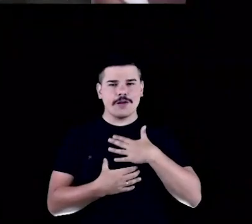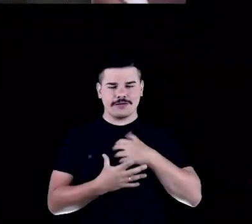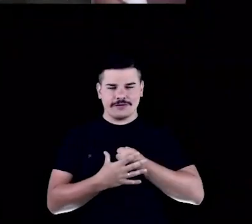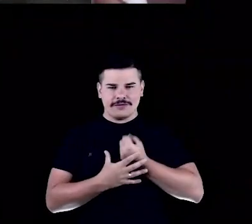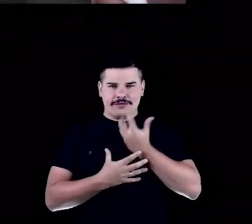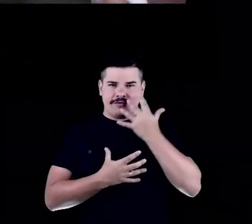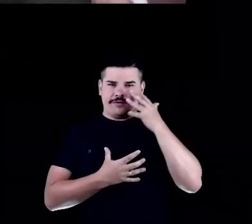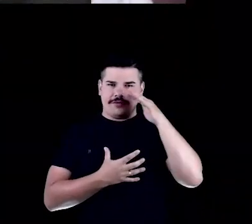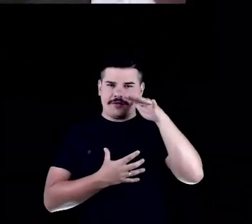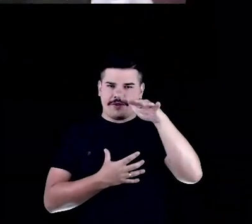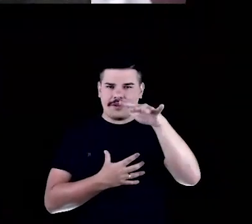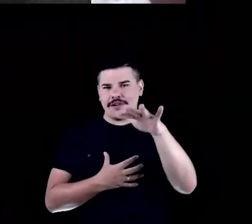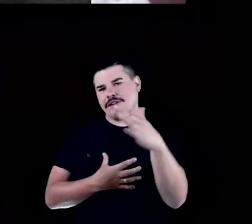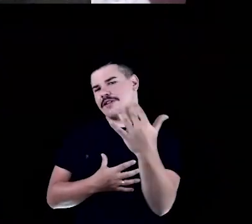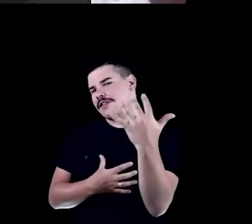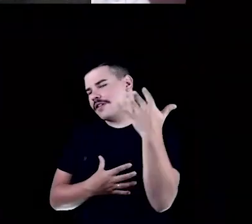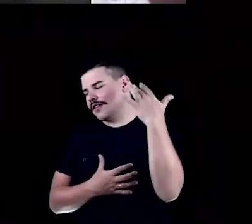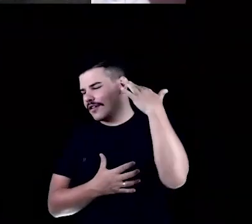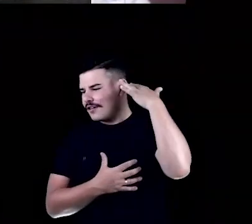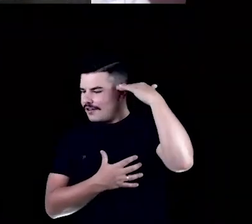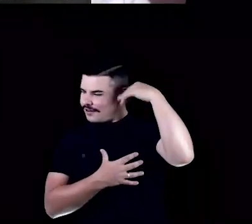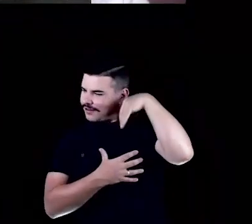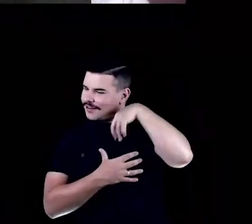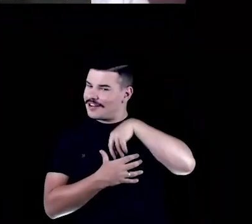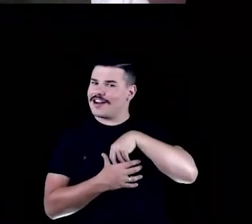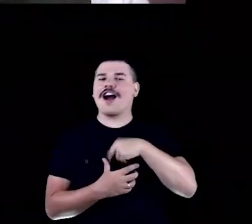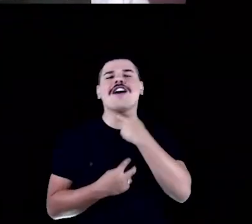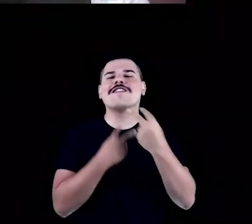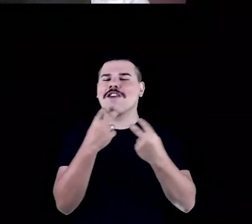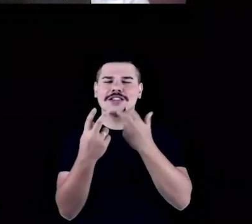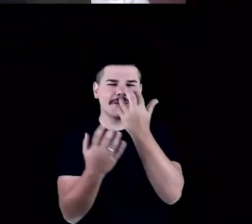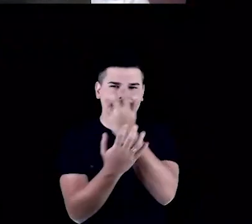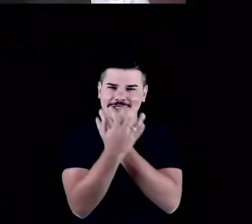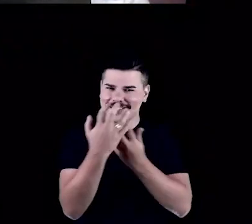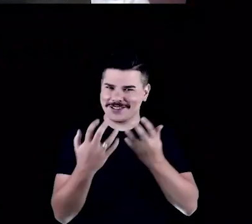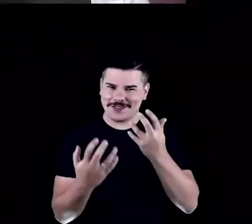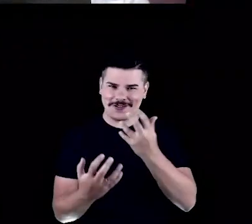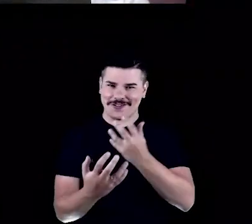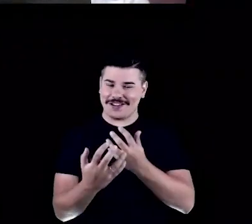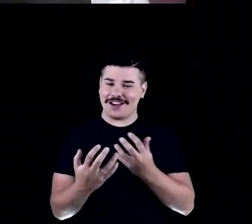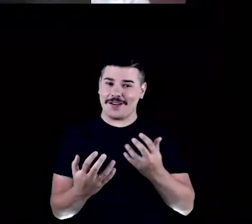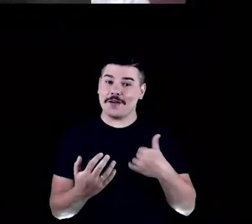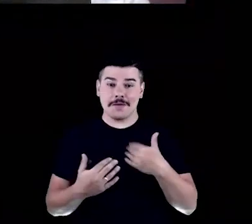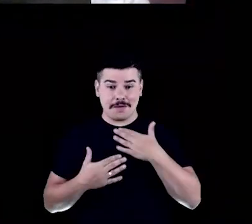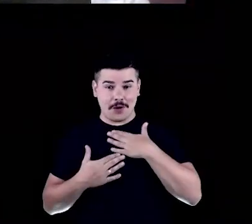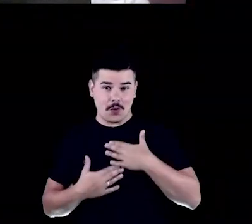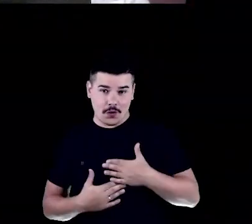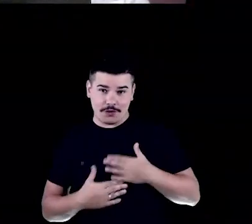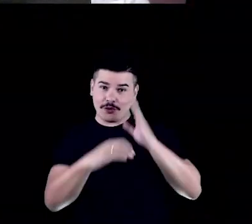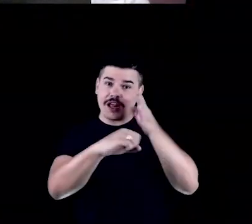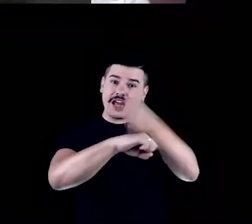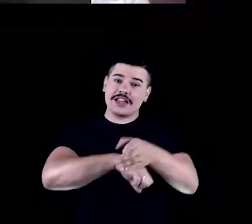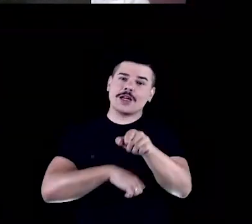dentro do meu corpo e entra dentro do seu corpo. É muito... Uau. É muito sensual. E assim, e é corpo, é o